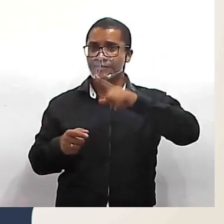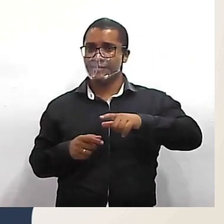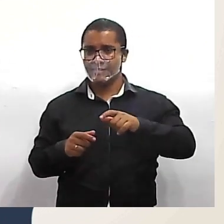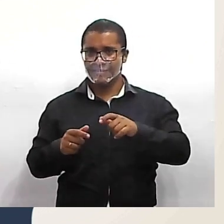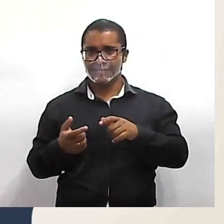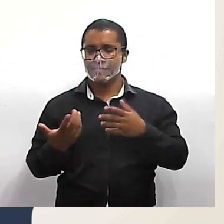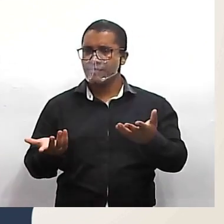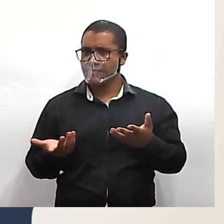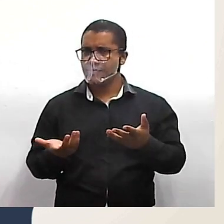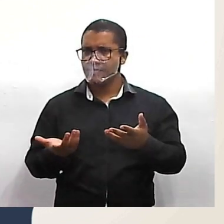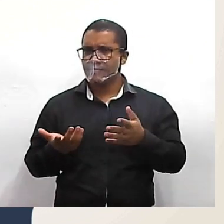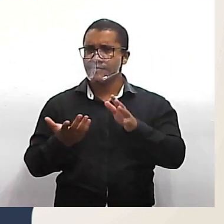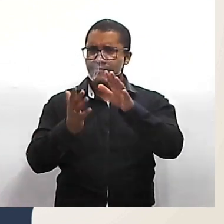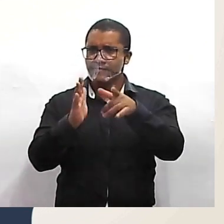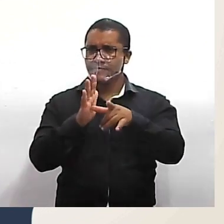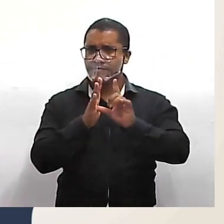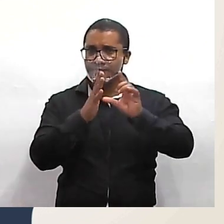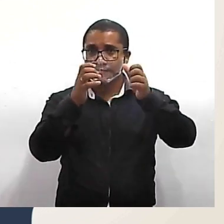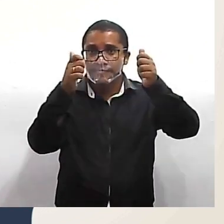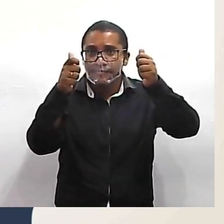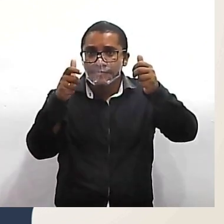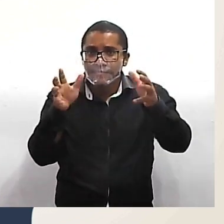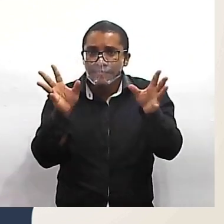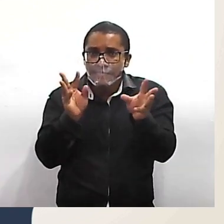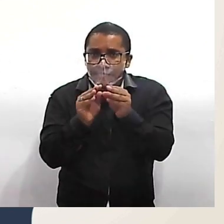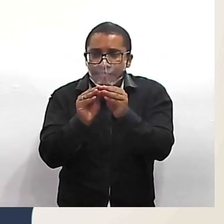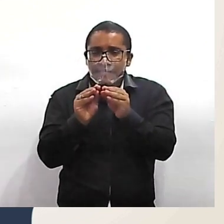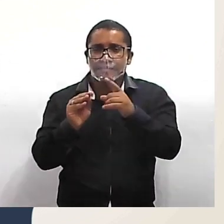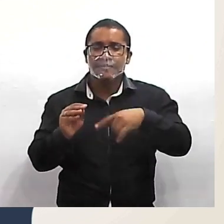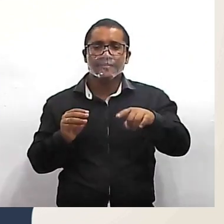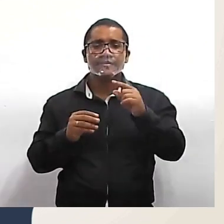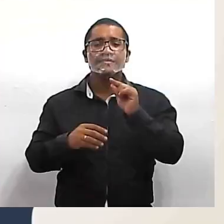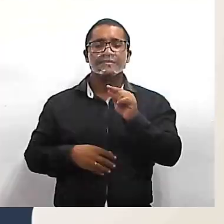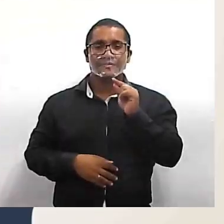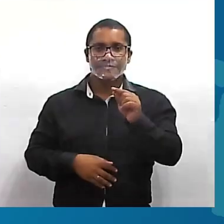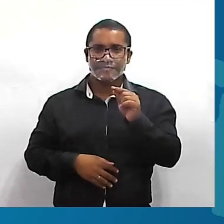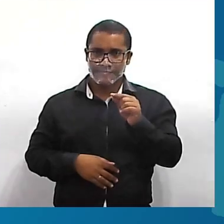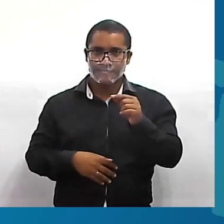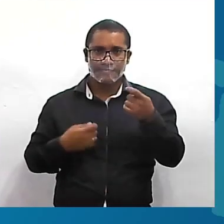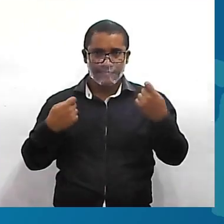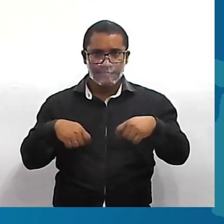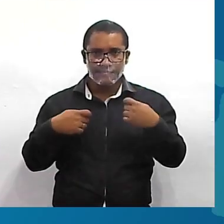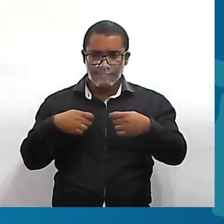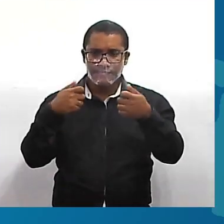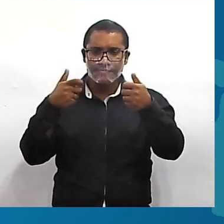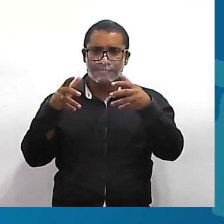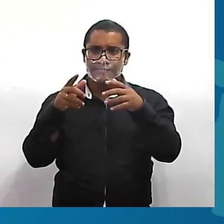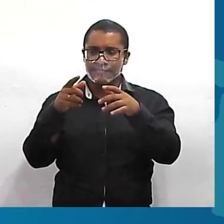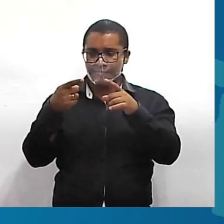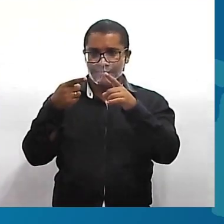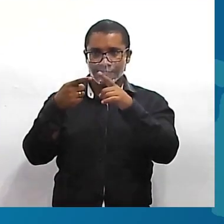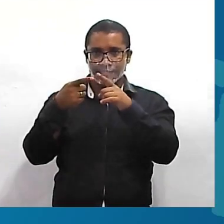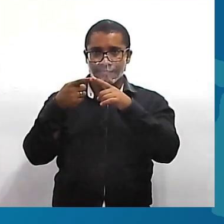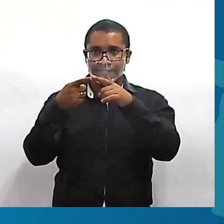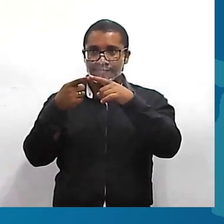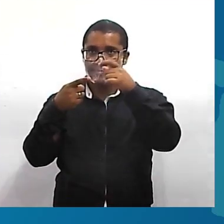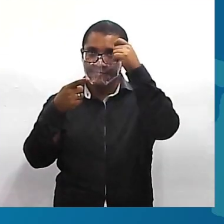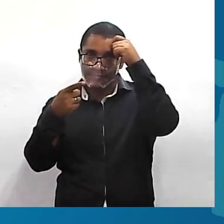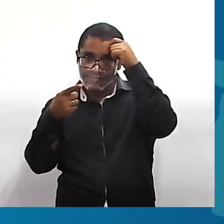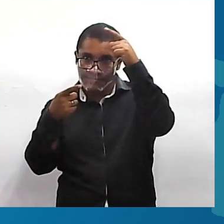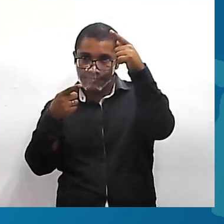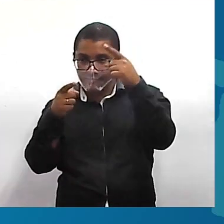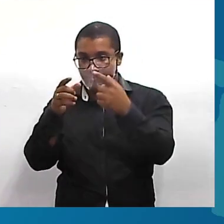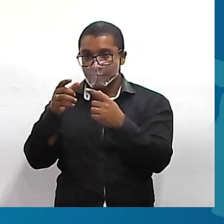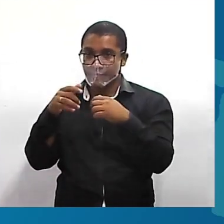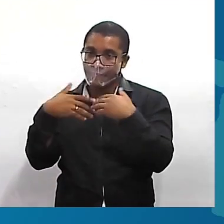Aqui cabe, antes da gente falar sobre essa primeira competência, uma distinção entre criatividade e